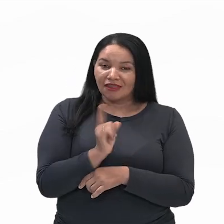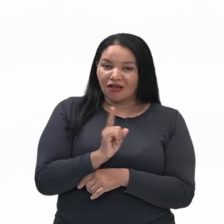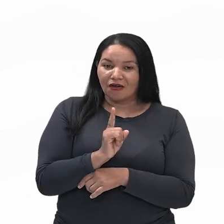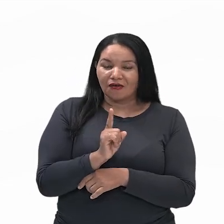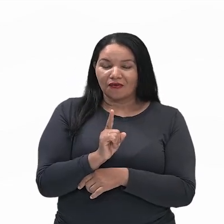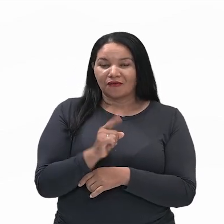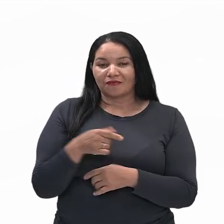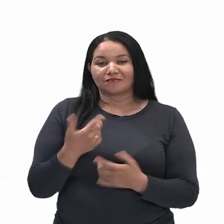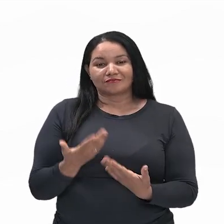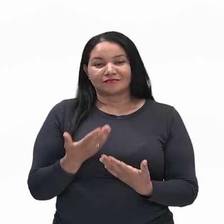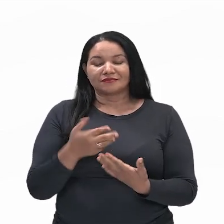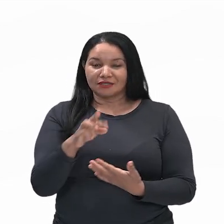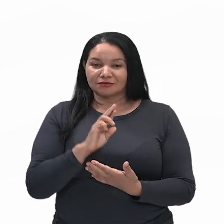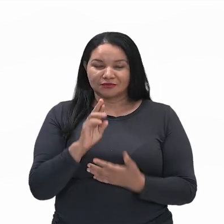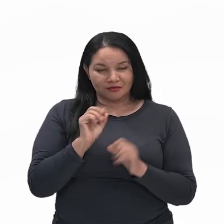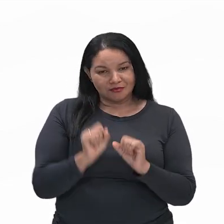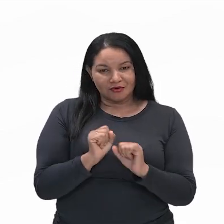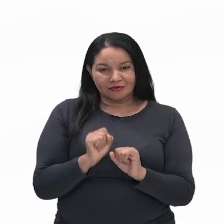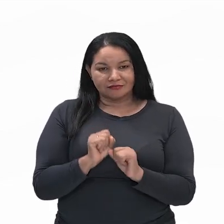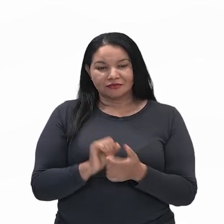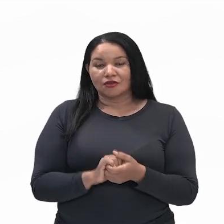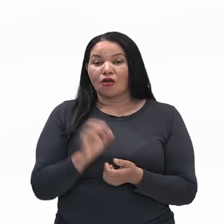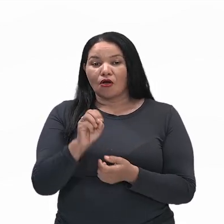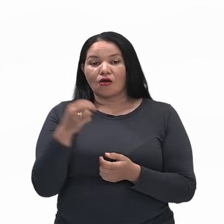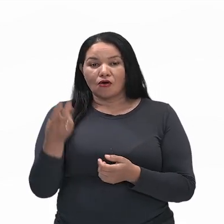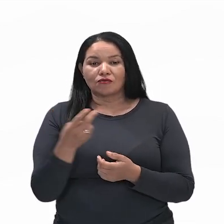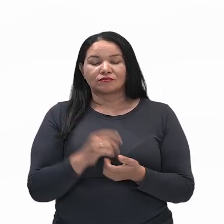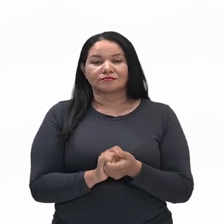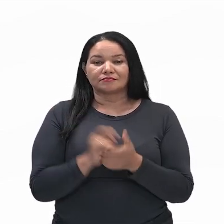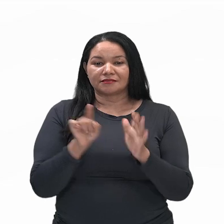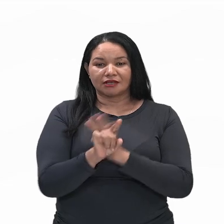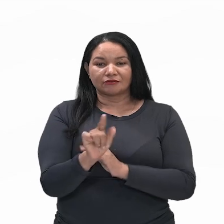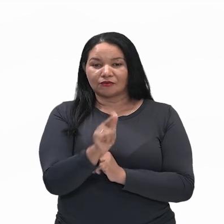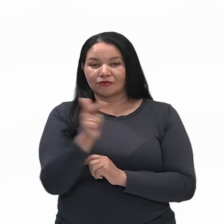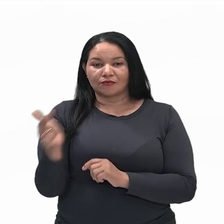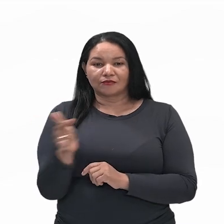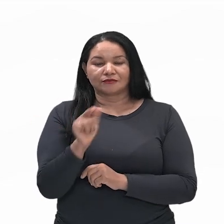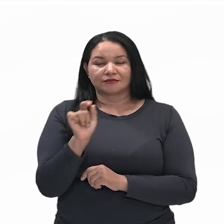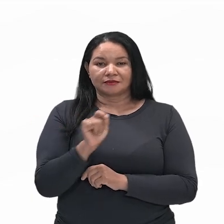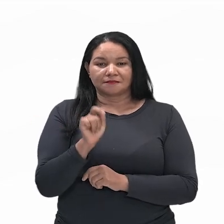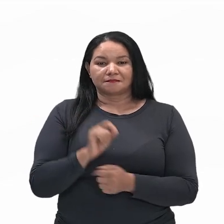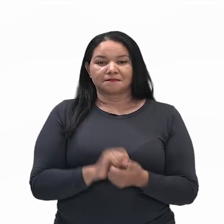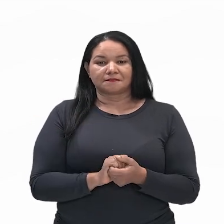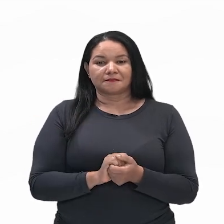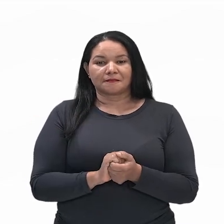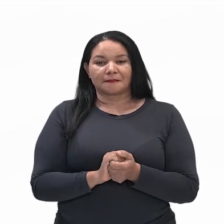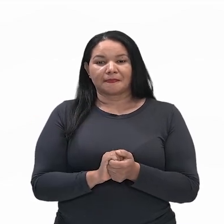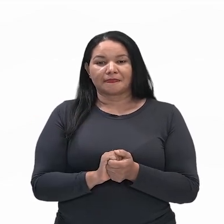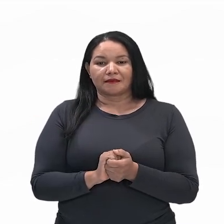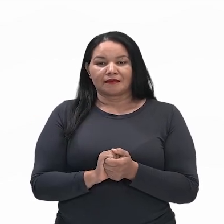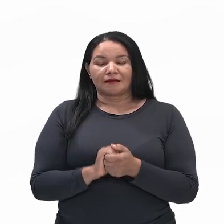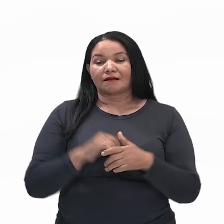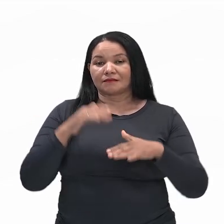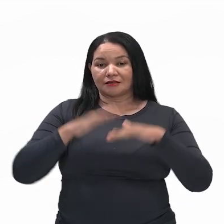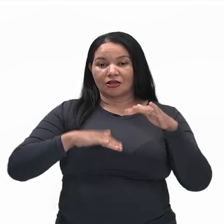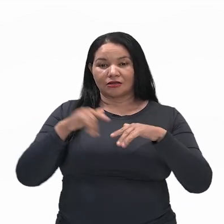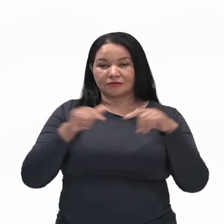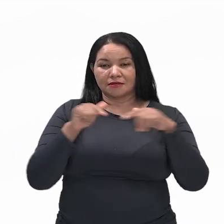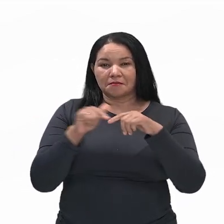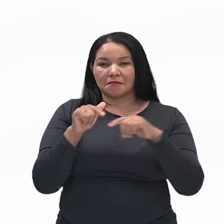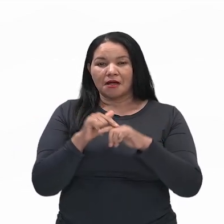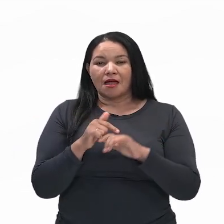aí, você já participou? Uma outra questão. Você já participou de alguma obra onde o